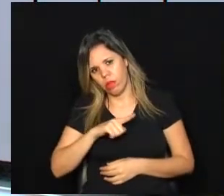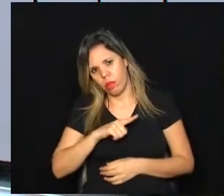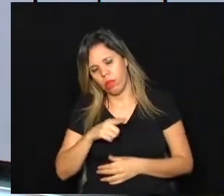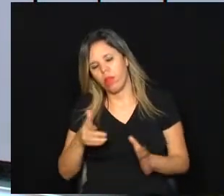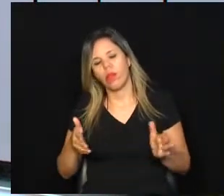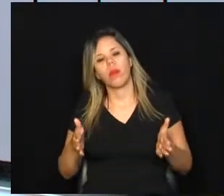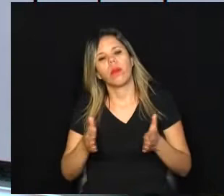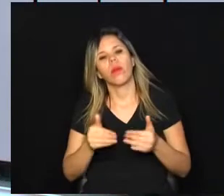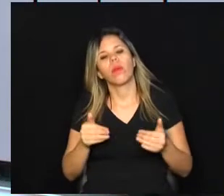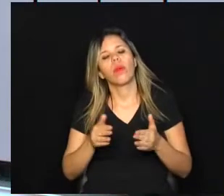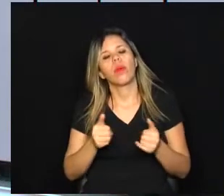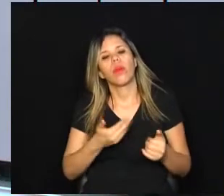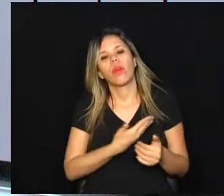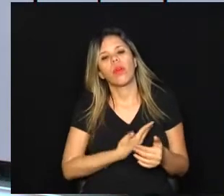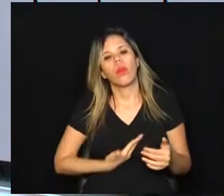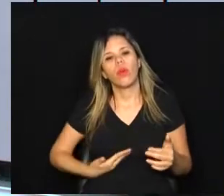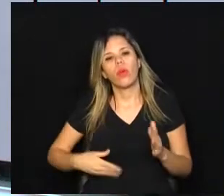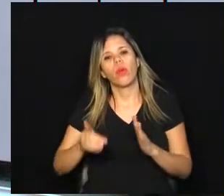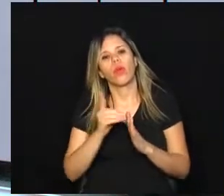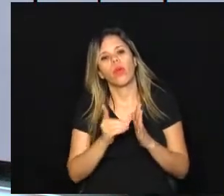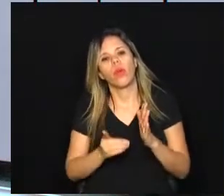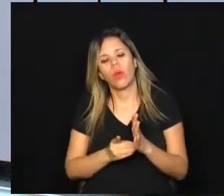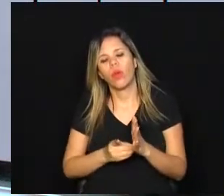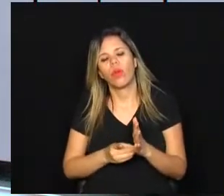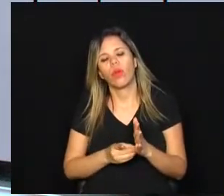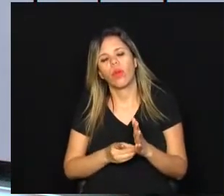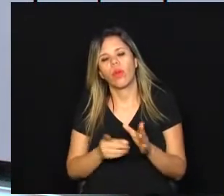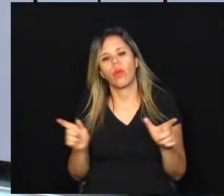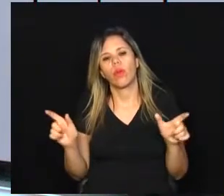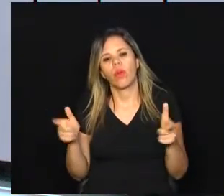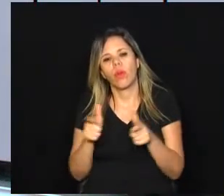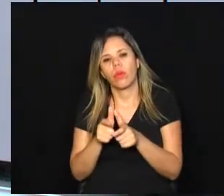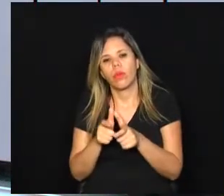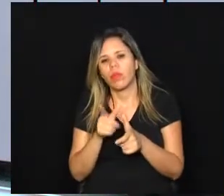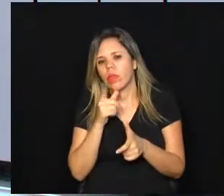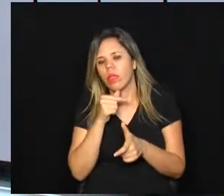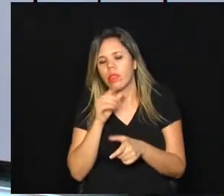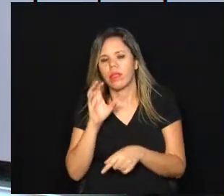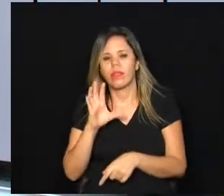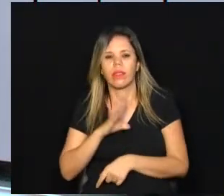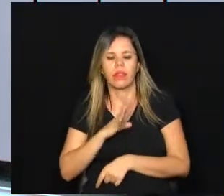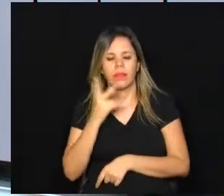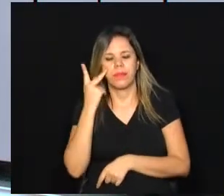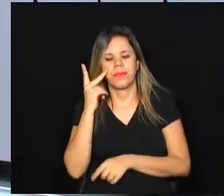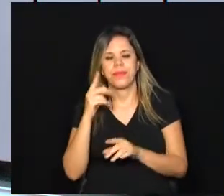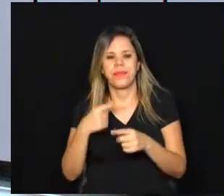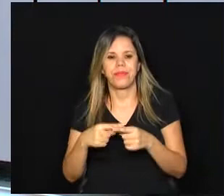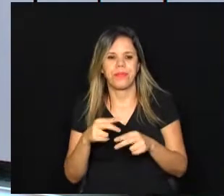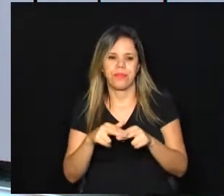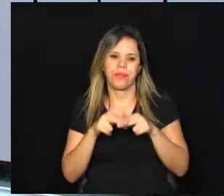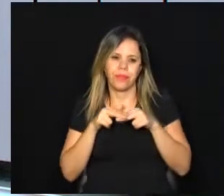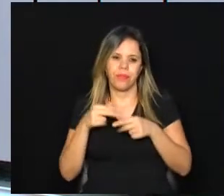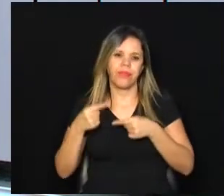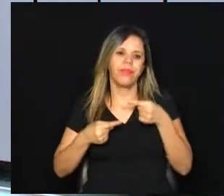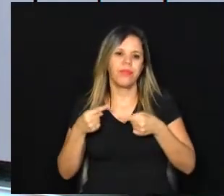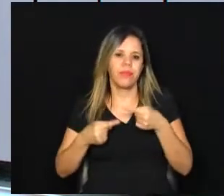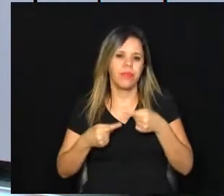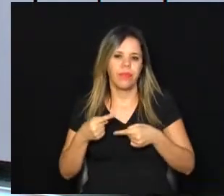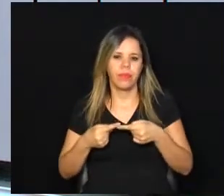sim, inclusive, para o governador decretar racionamento na cidade de São Paulo. mas por questões políticas,